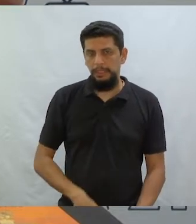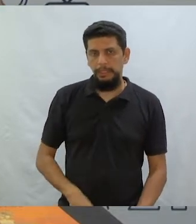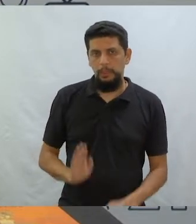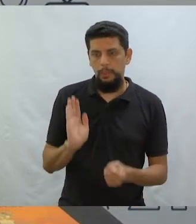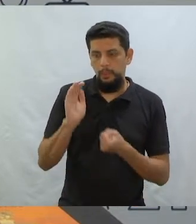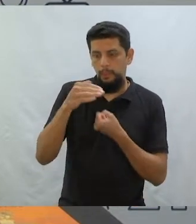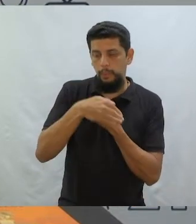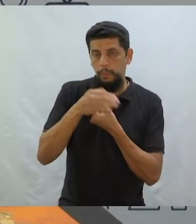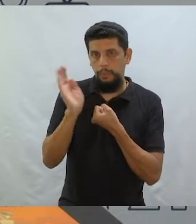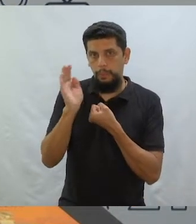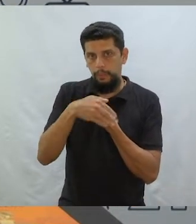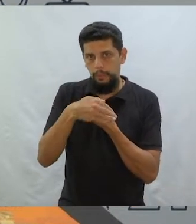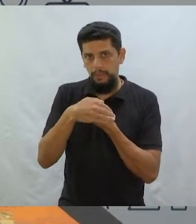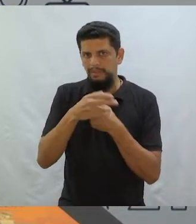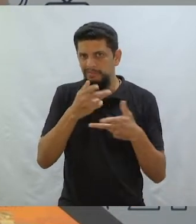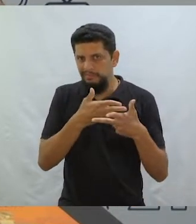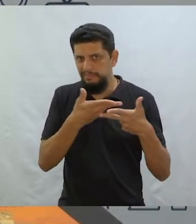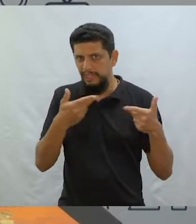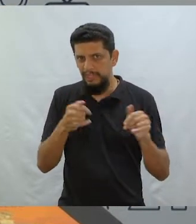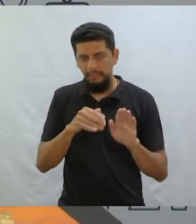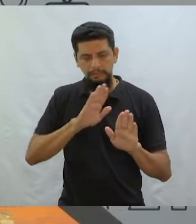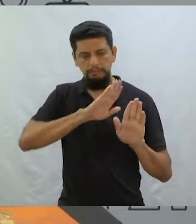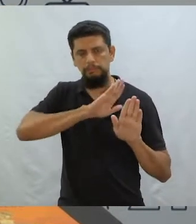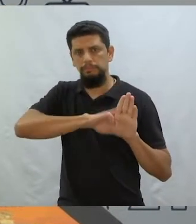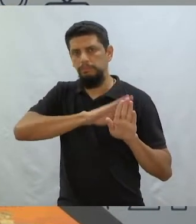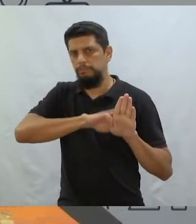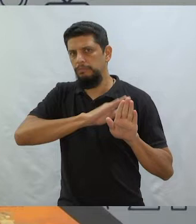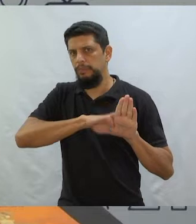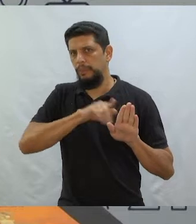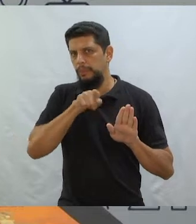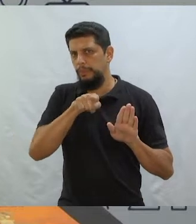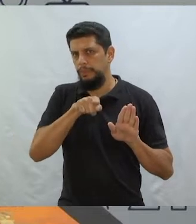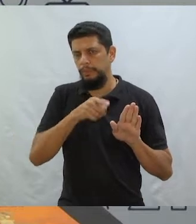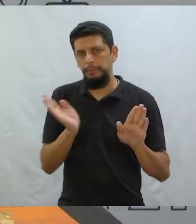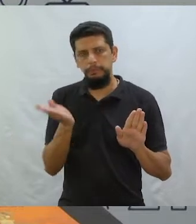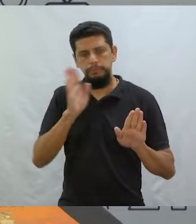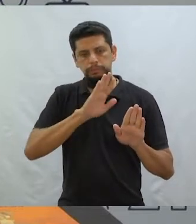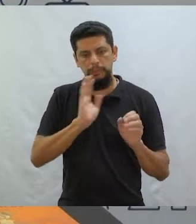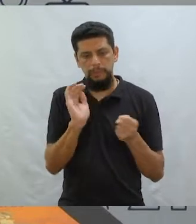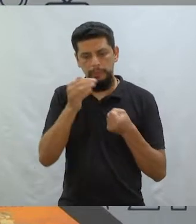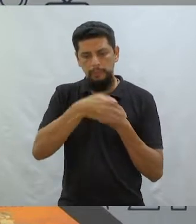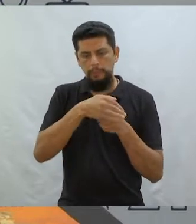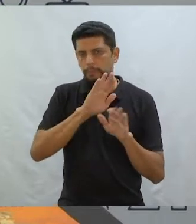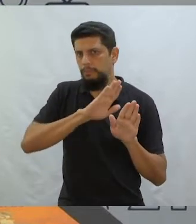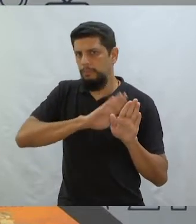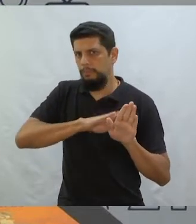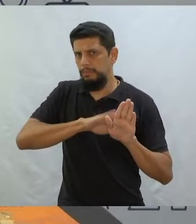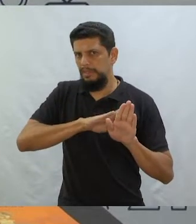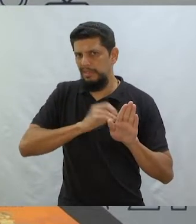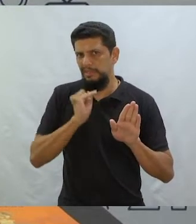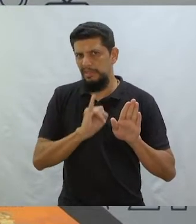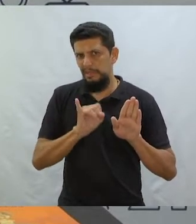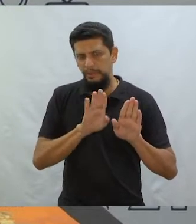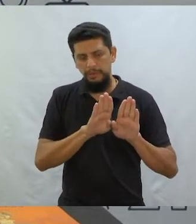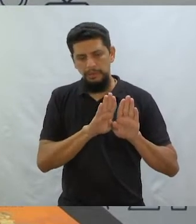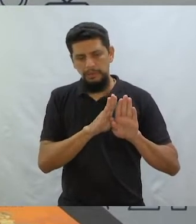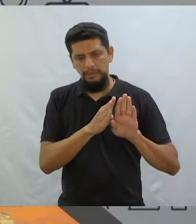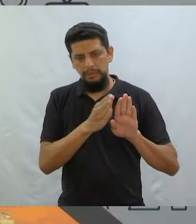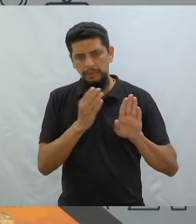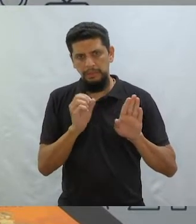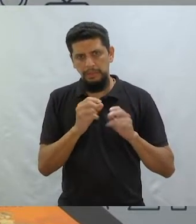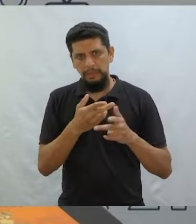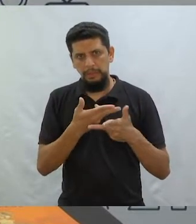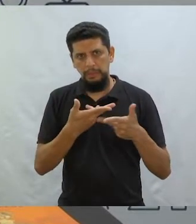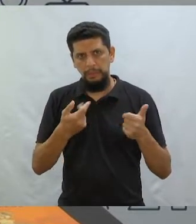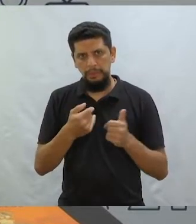esconder alguma coisa atrás da porta O que que você esconderia Será que você ia esconder alguma